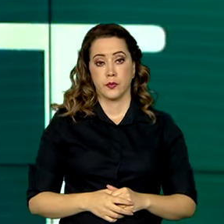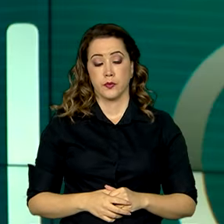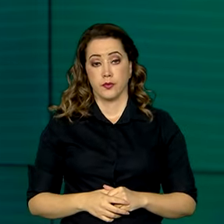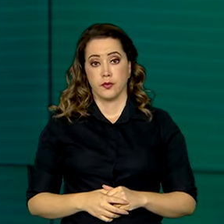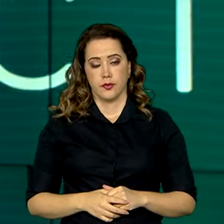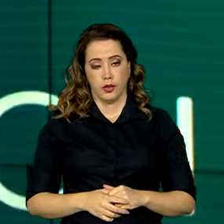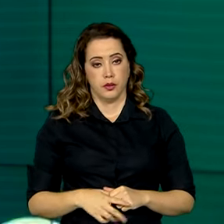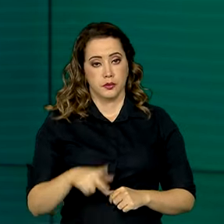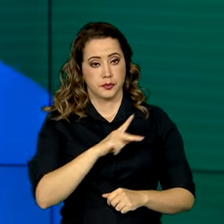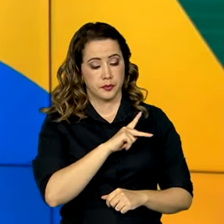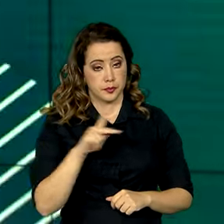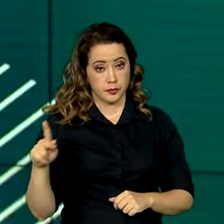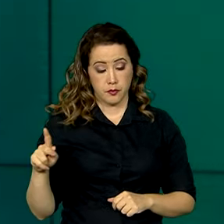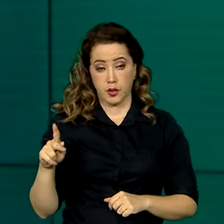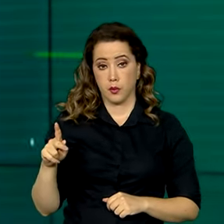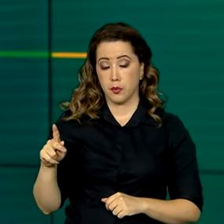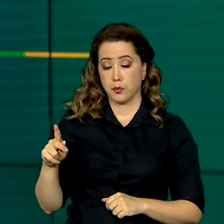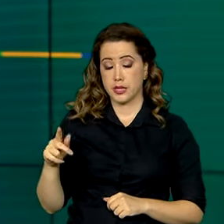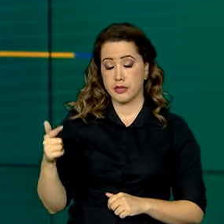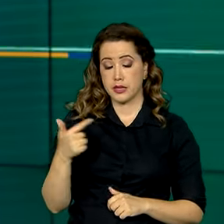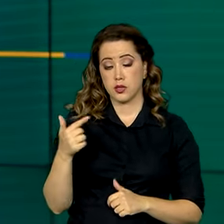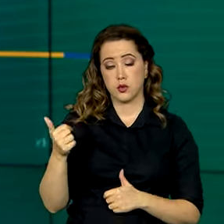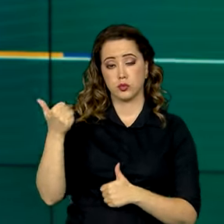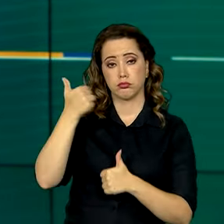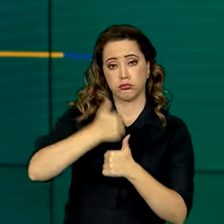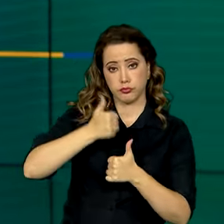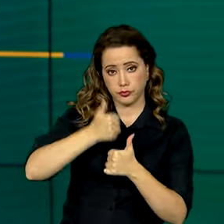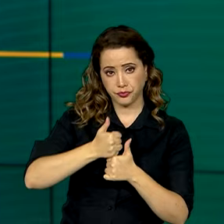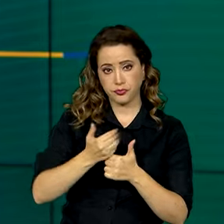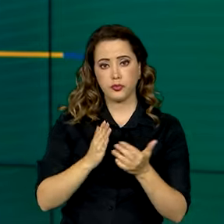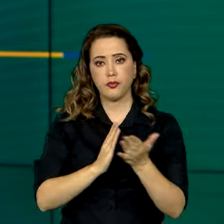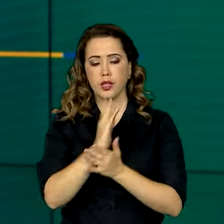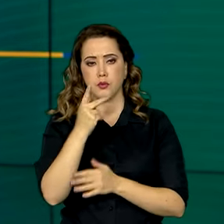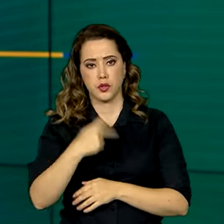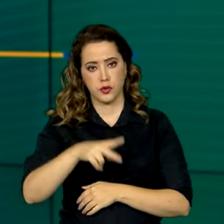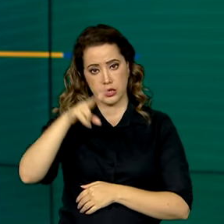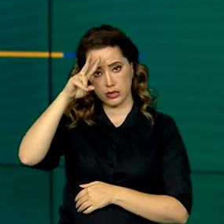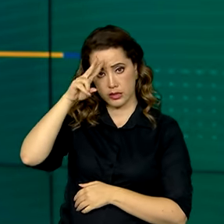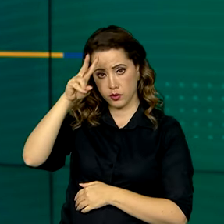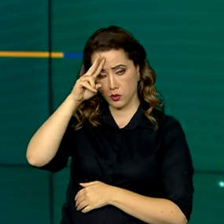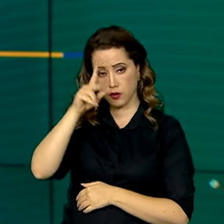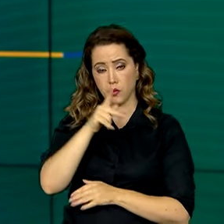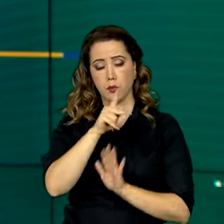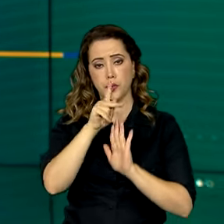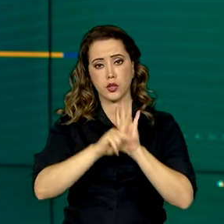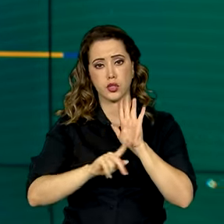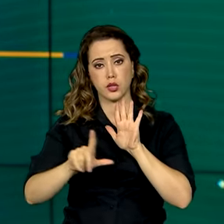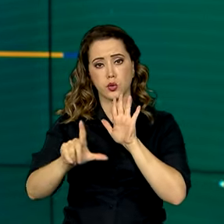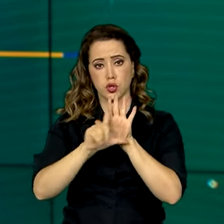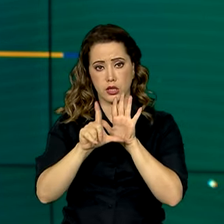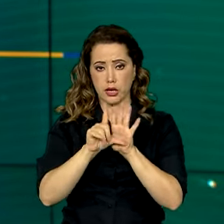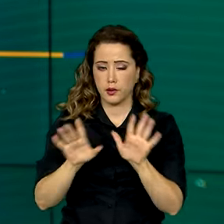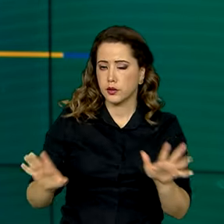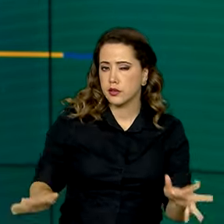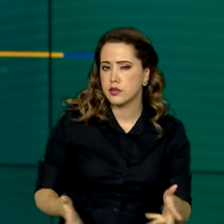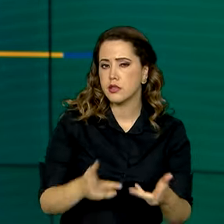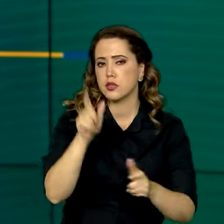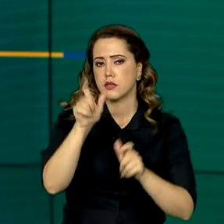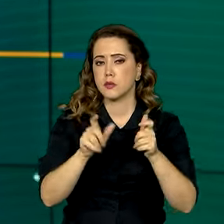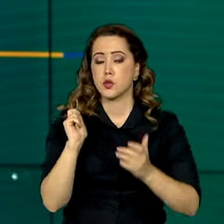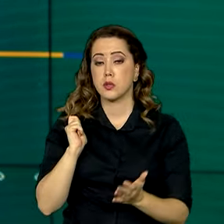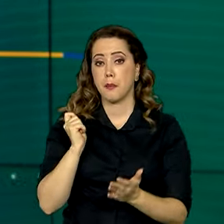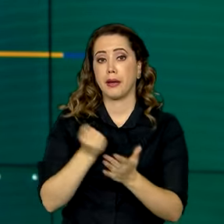O presidente em exercício, Geraldo Alckmin, sancionou nesta segunda-feira um projeto de lei que incentiva os contribuintes